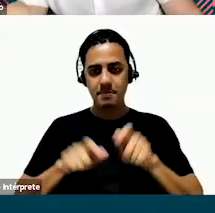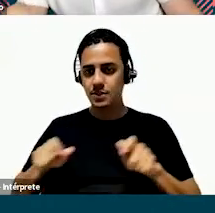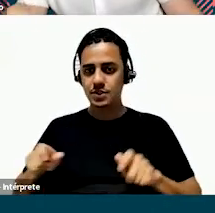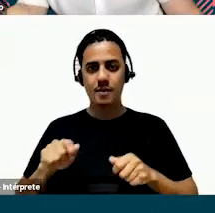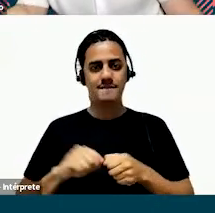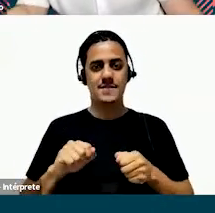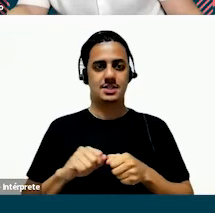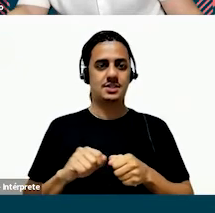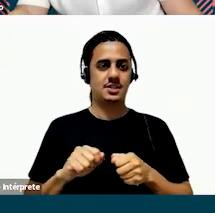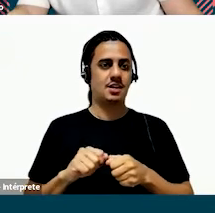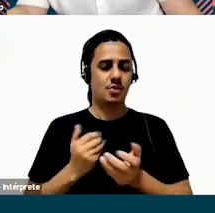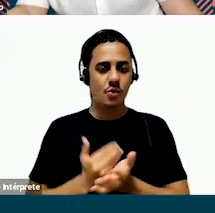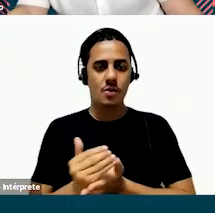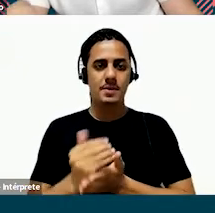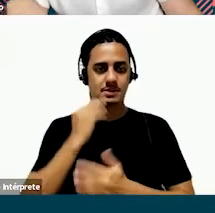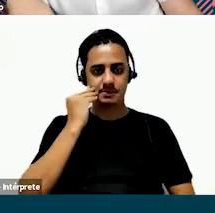das